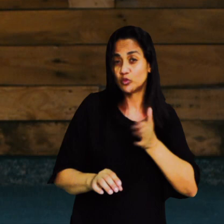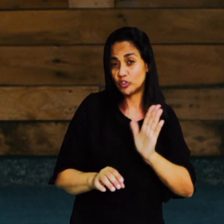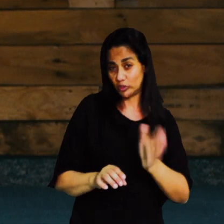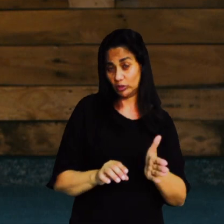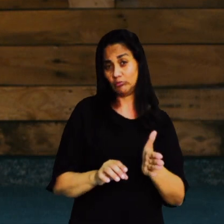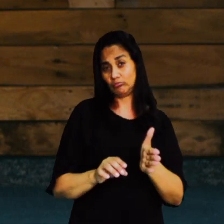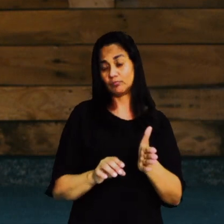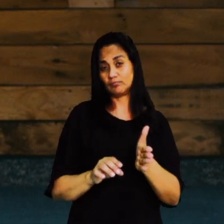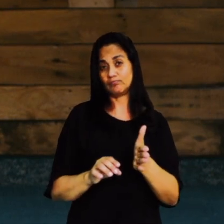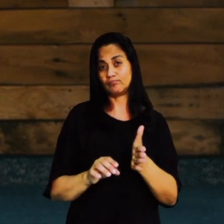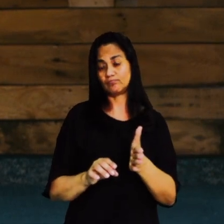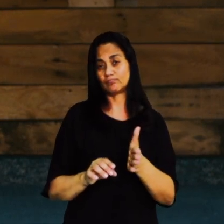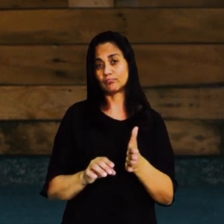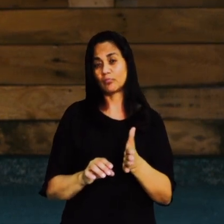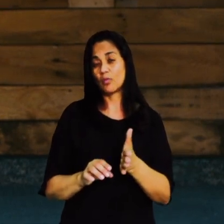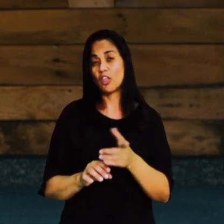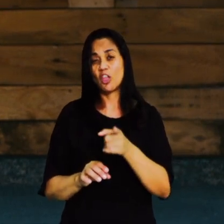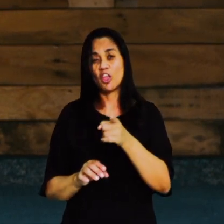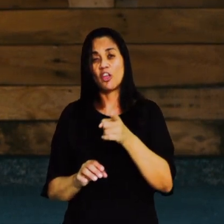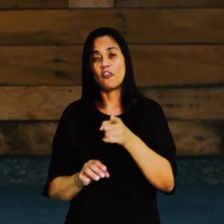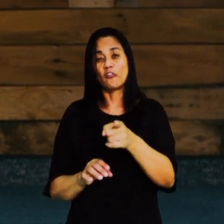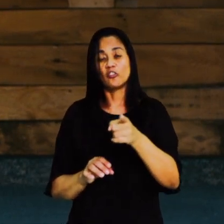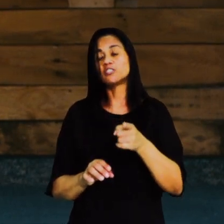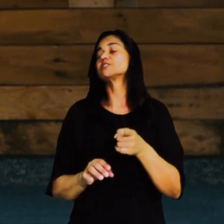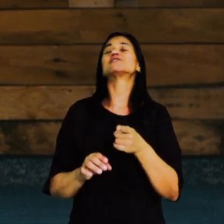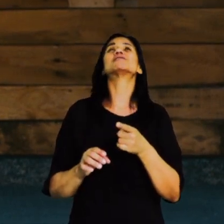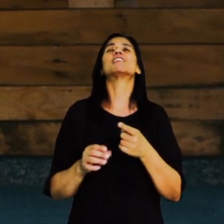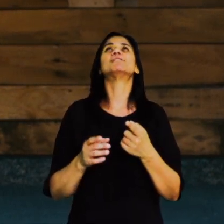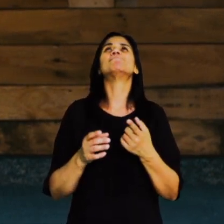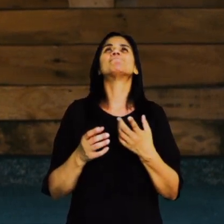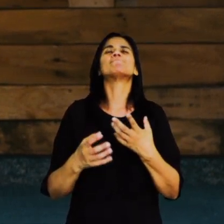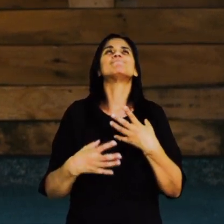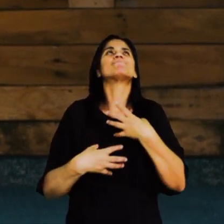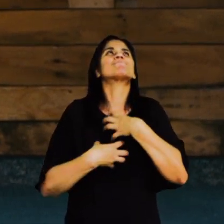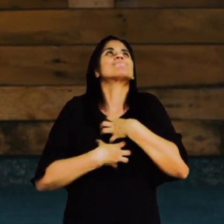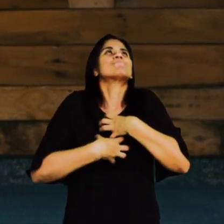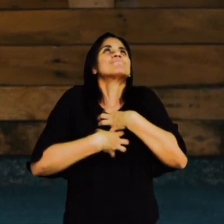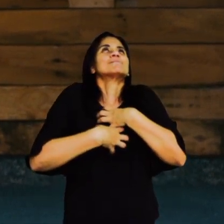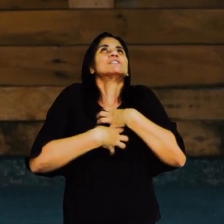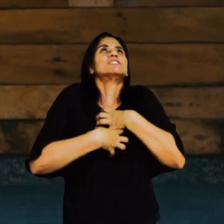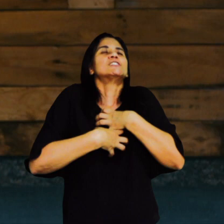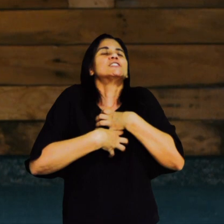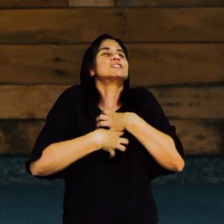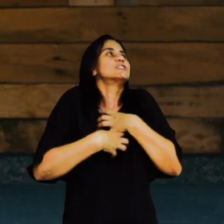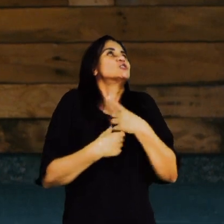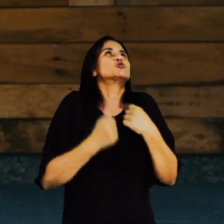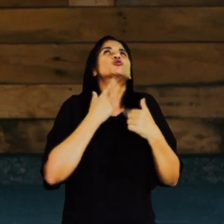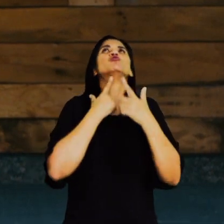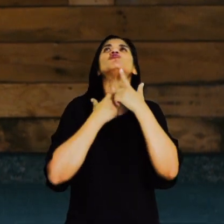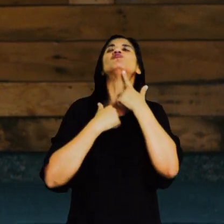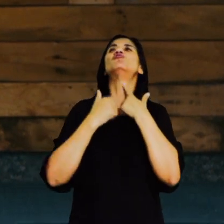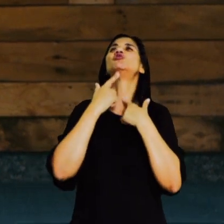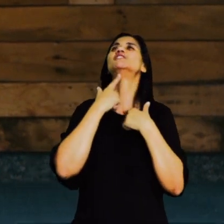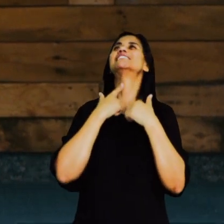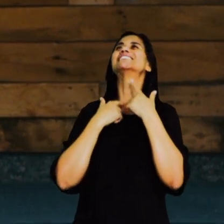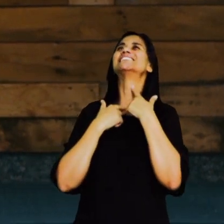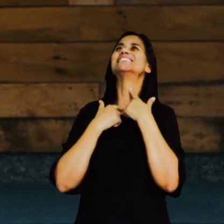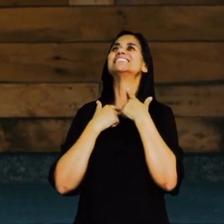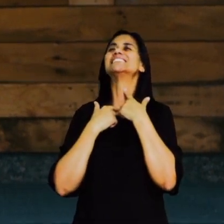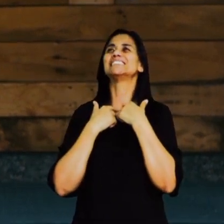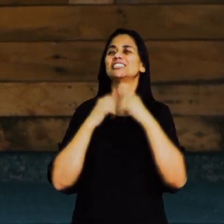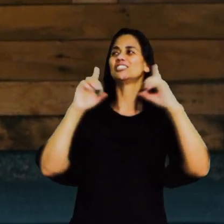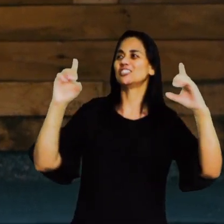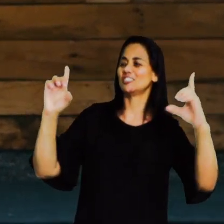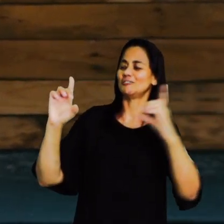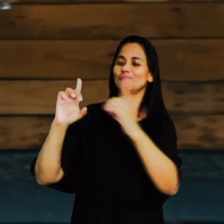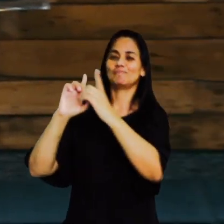E não vem de nós, é dom de Deus. Mas isso não isenta a minha responsabilidade espiritual